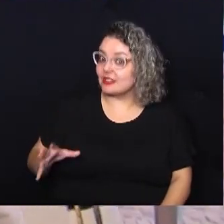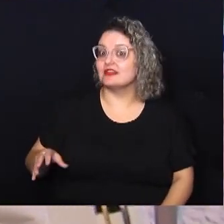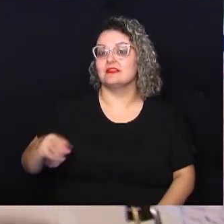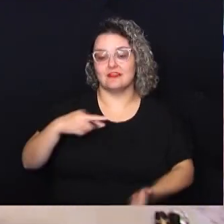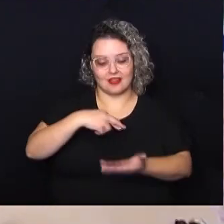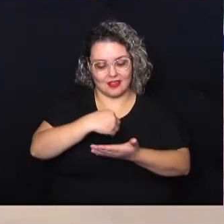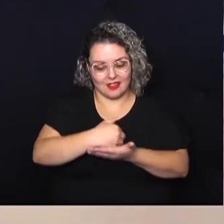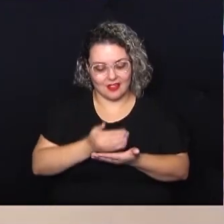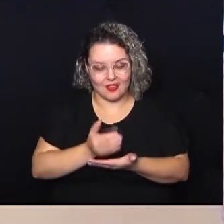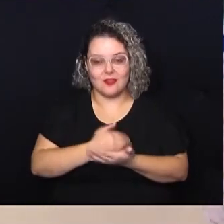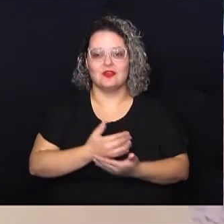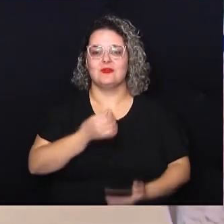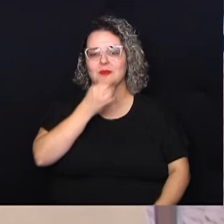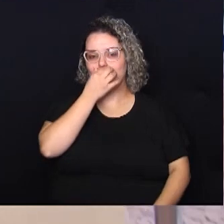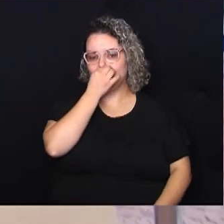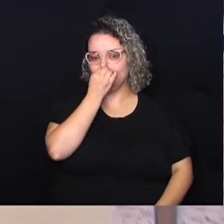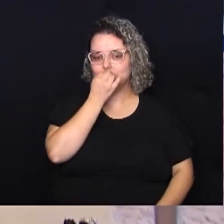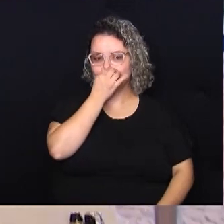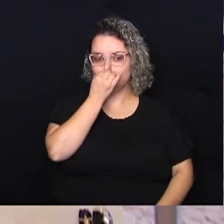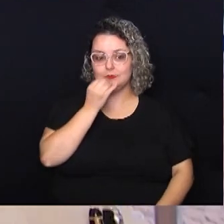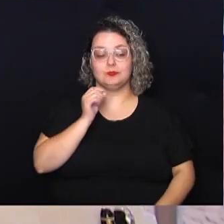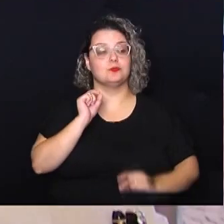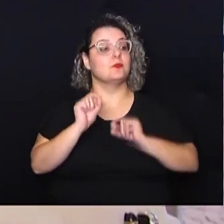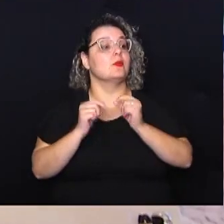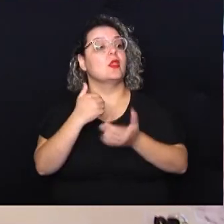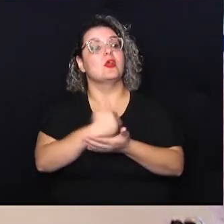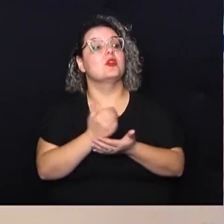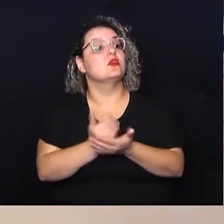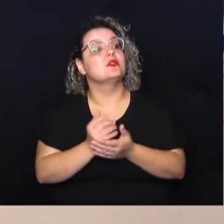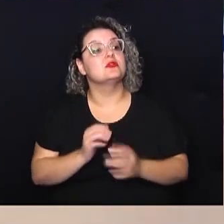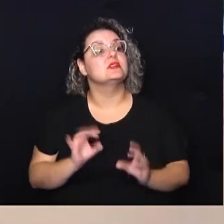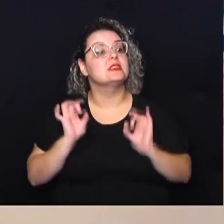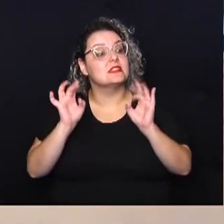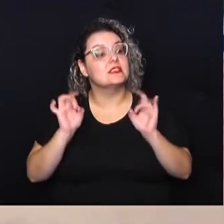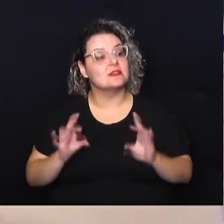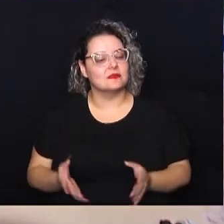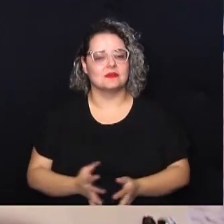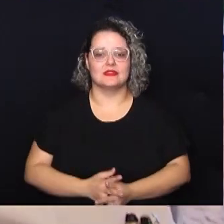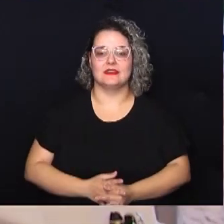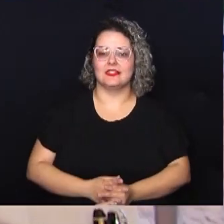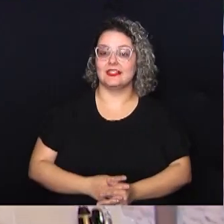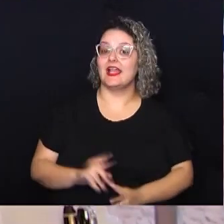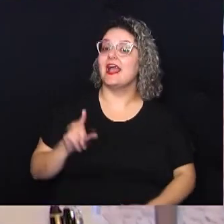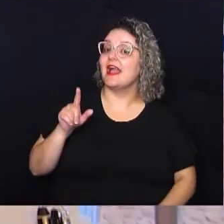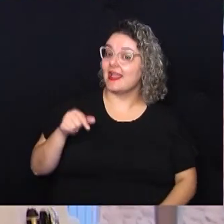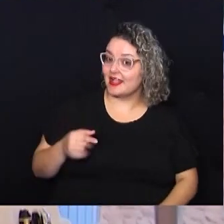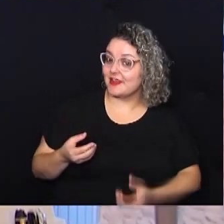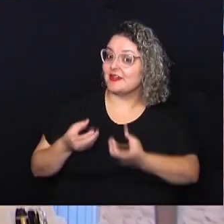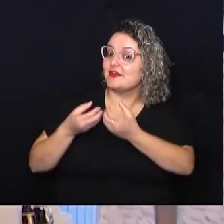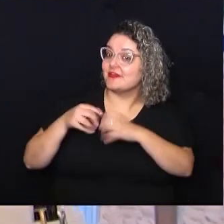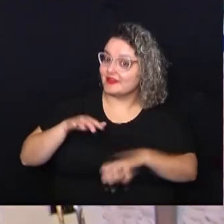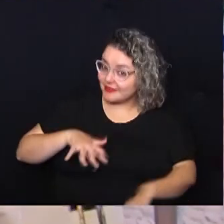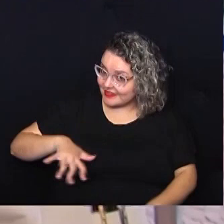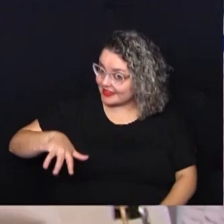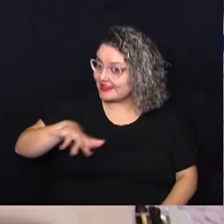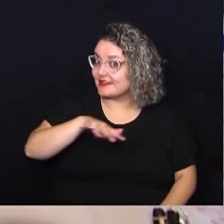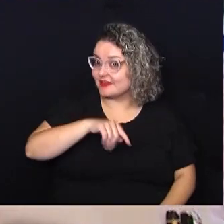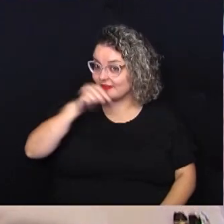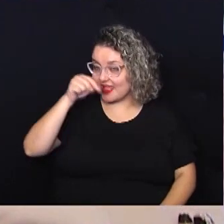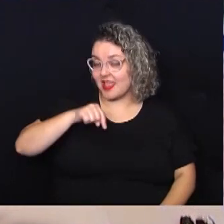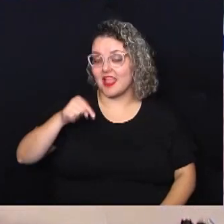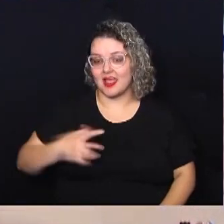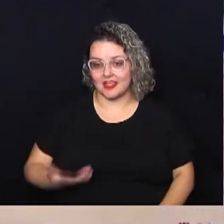bolo caseiro. E o que o bolo leva, assim, que torna especial? Pois é, além do ovo da região nossa aqui,